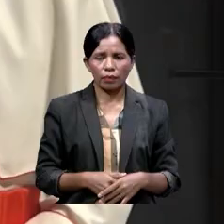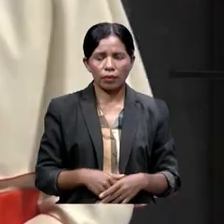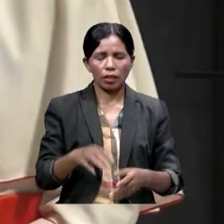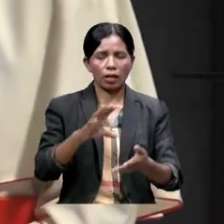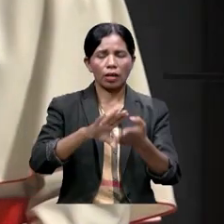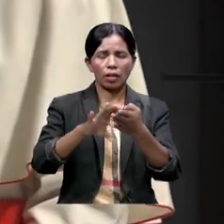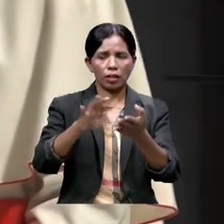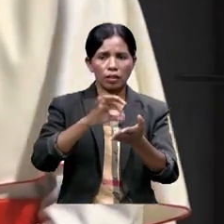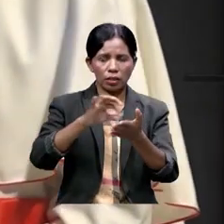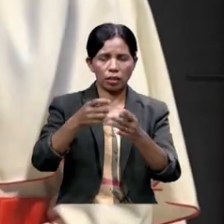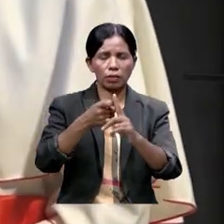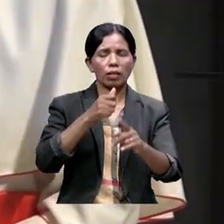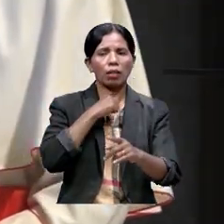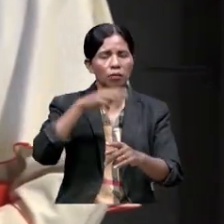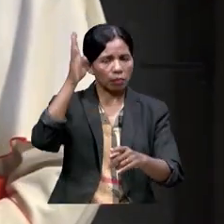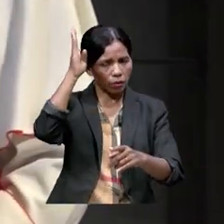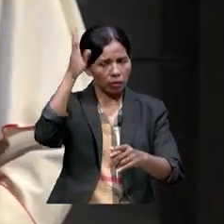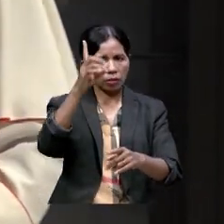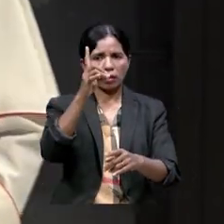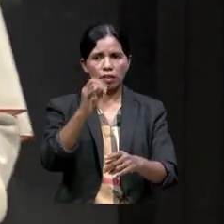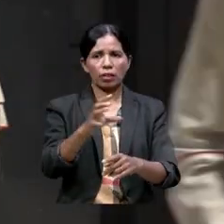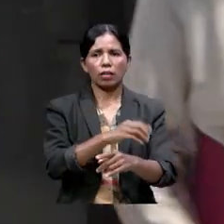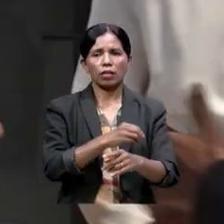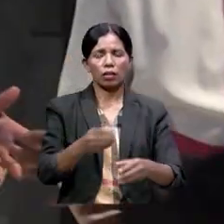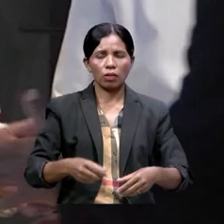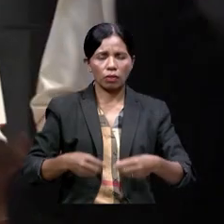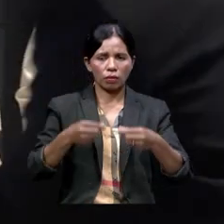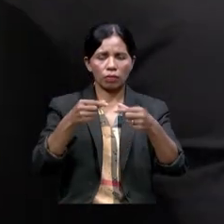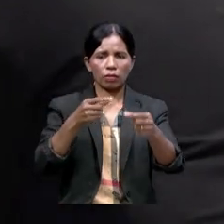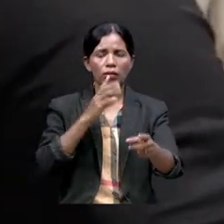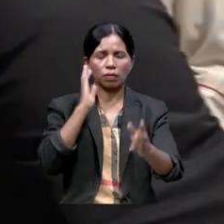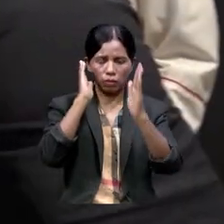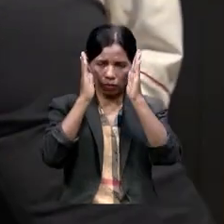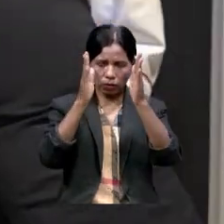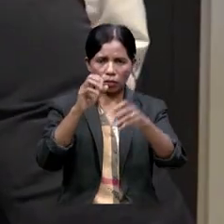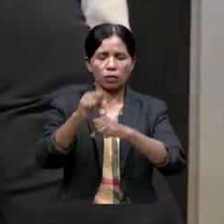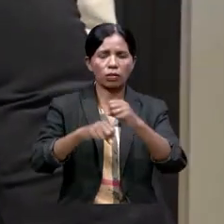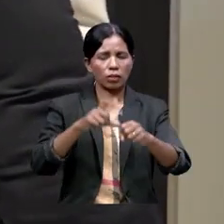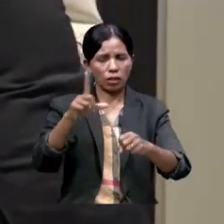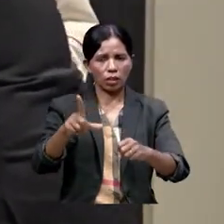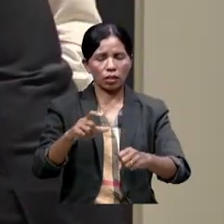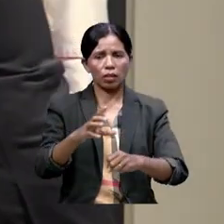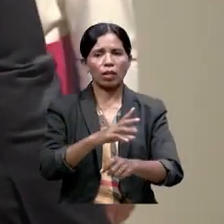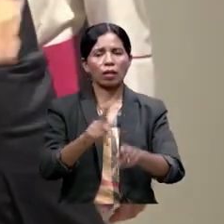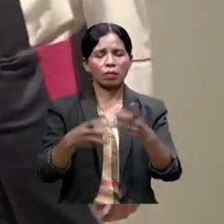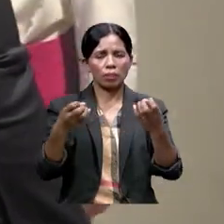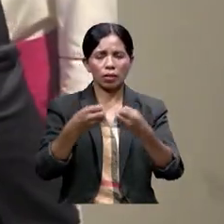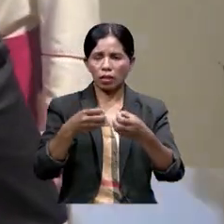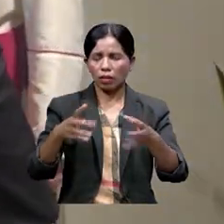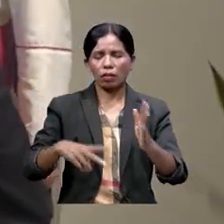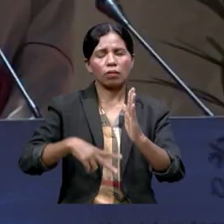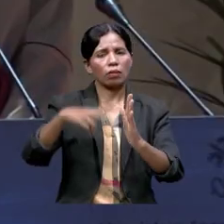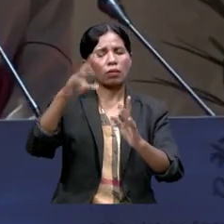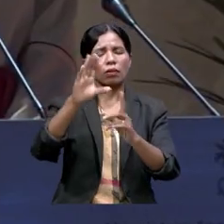husi bispo diocese tolu ne conferencia episcopal timorense fo énfase makas liu ba aspetu sosial sociedade barak lakonona valor